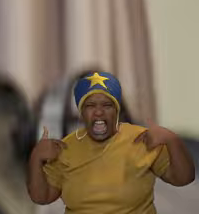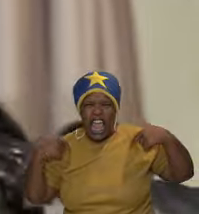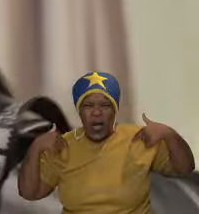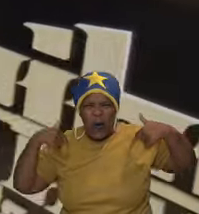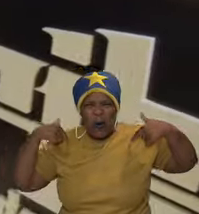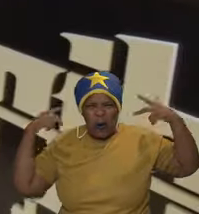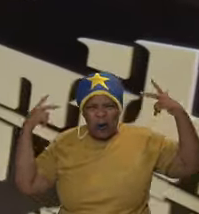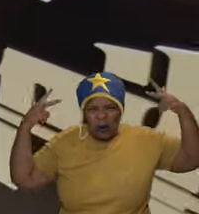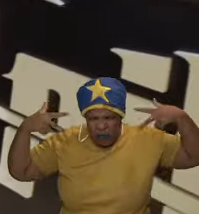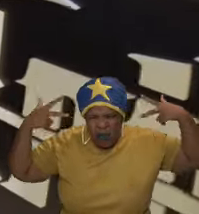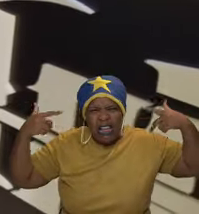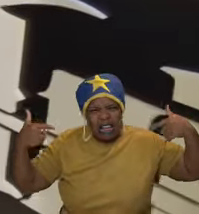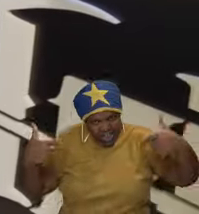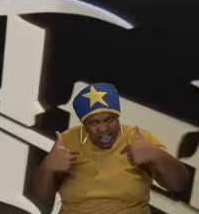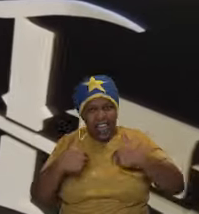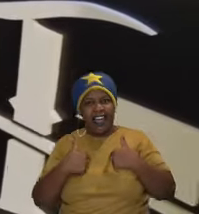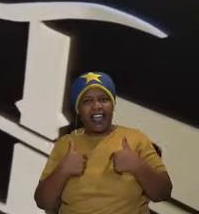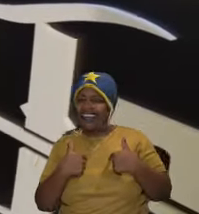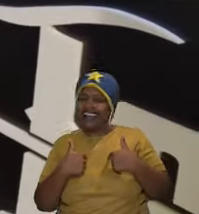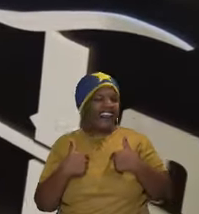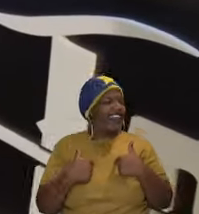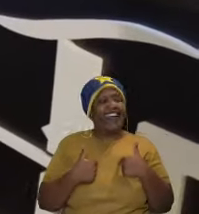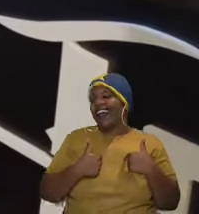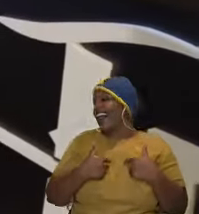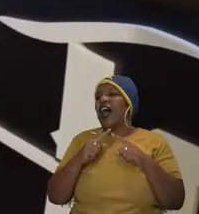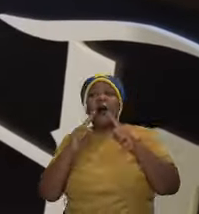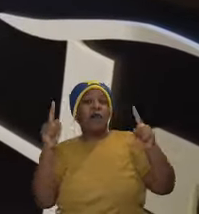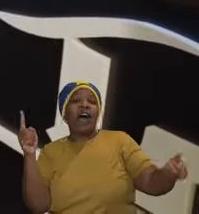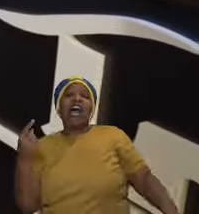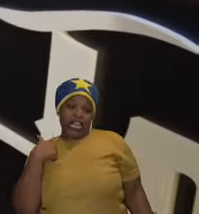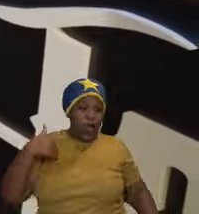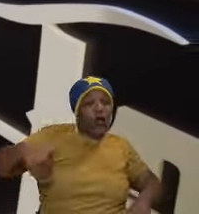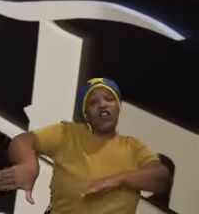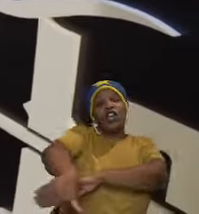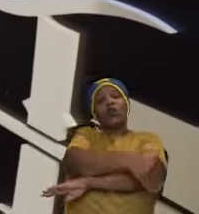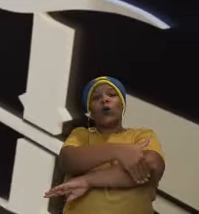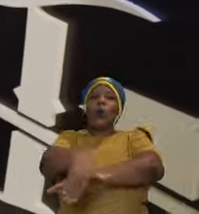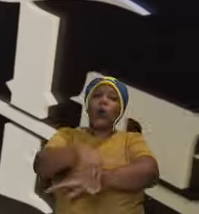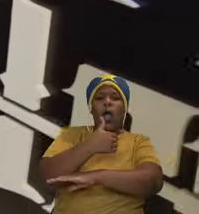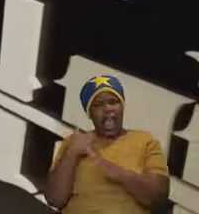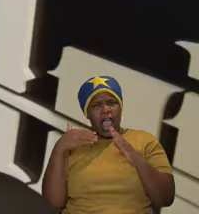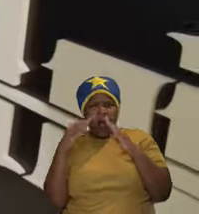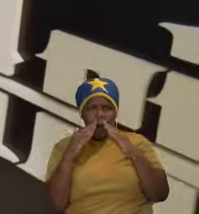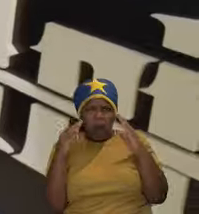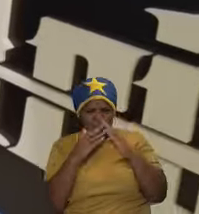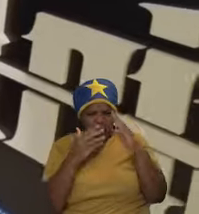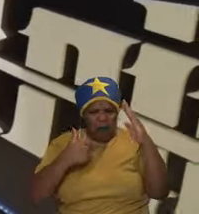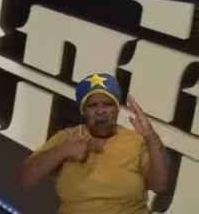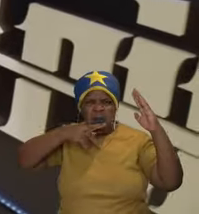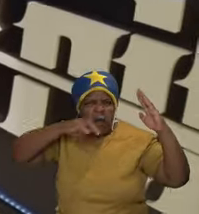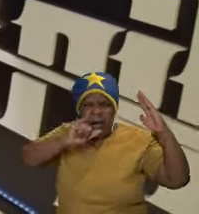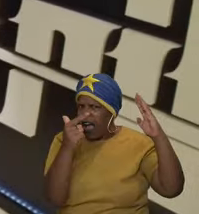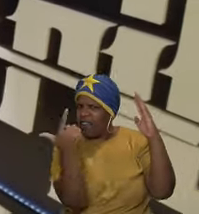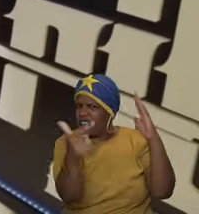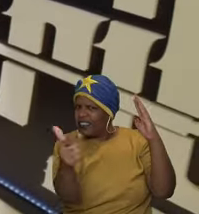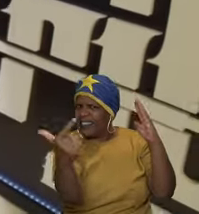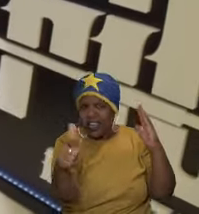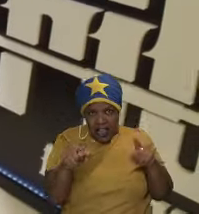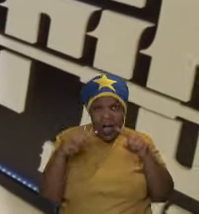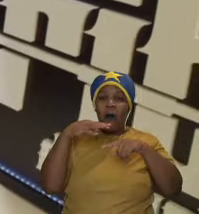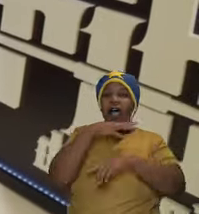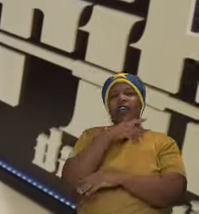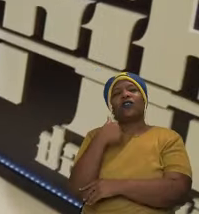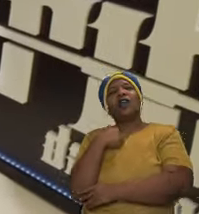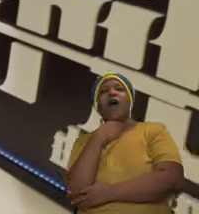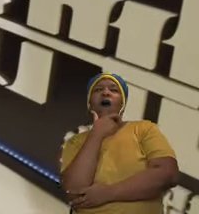sou eu, mas também vim da rua, criado sem pai, pô. Acho que foi isso que me